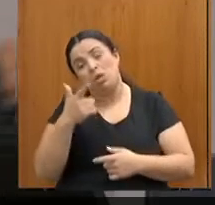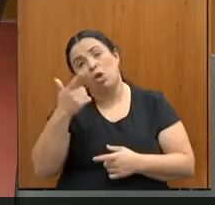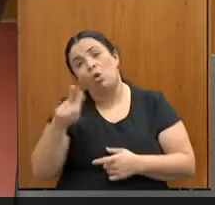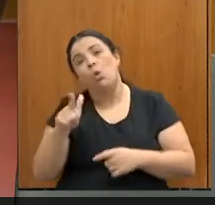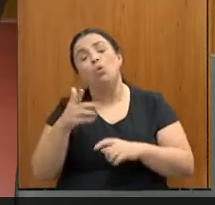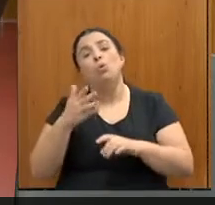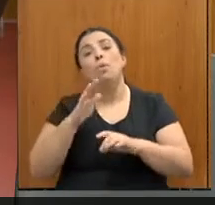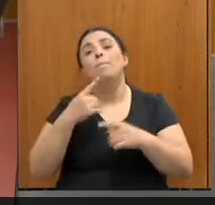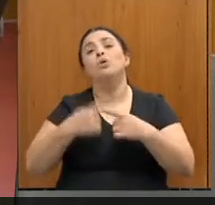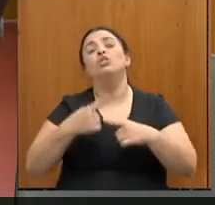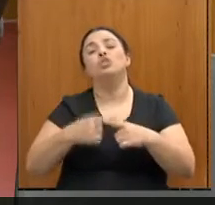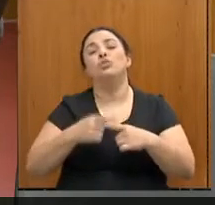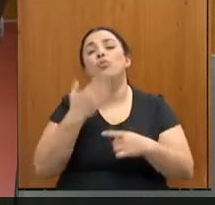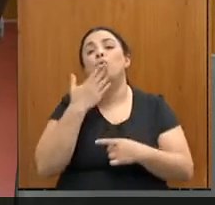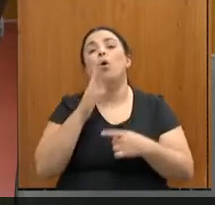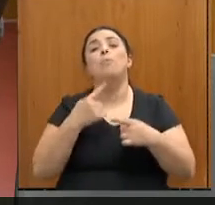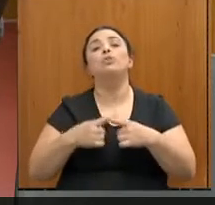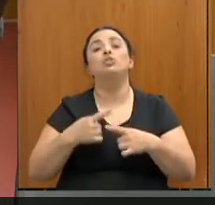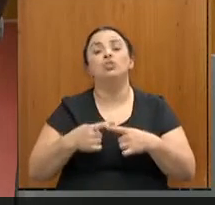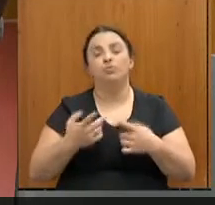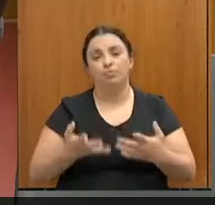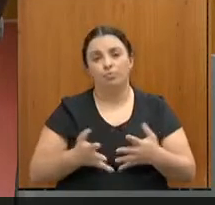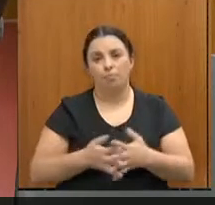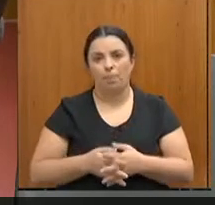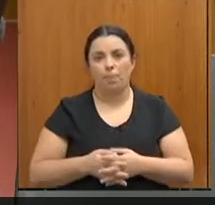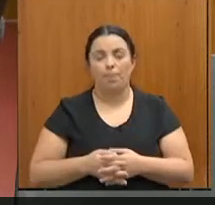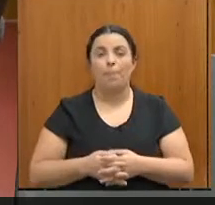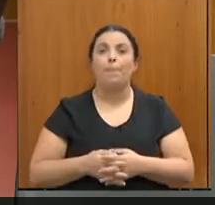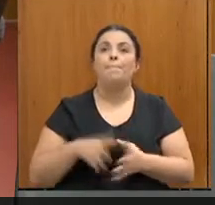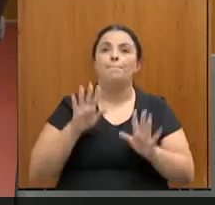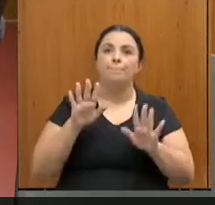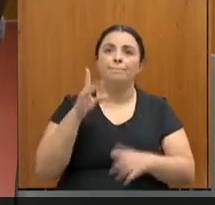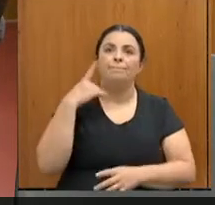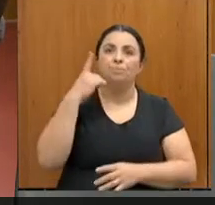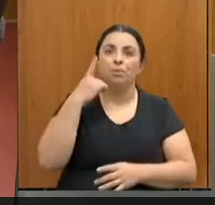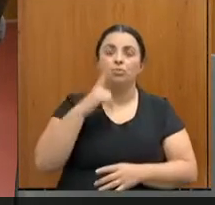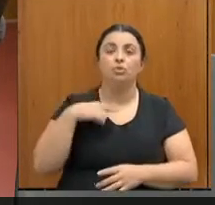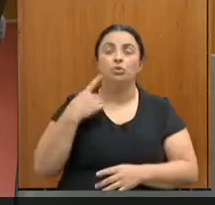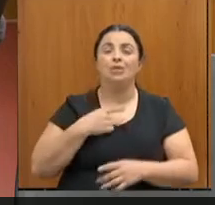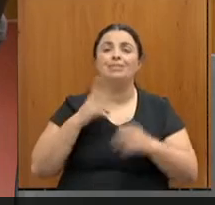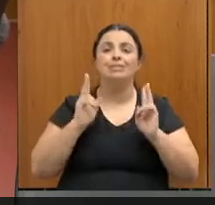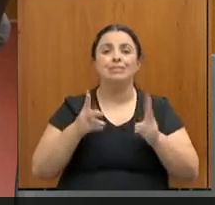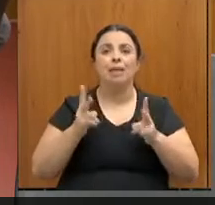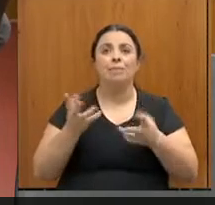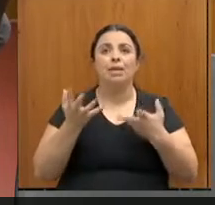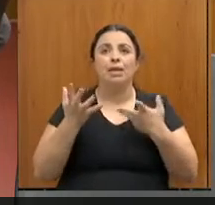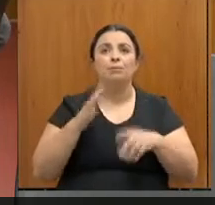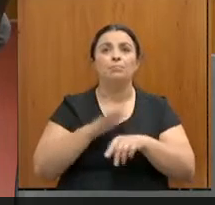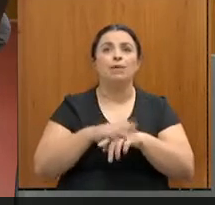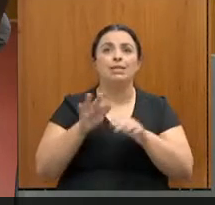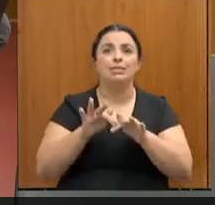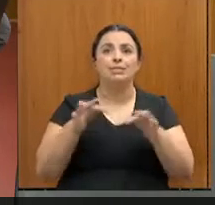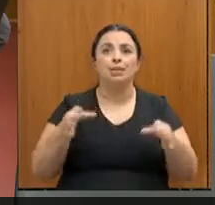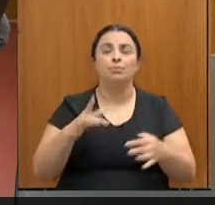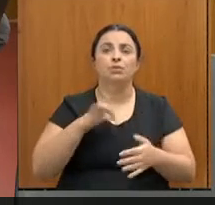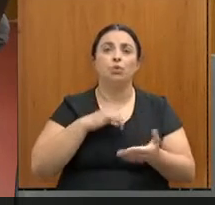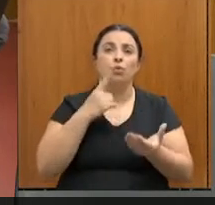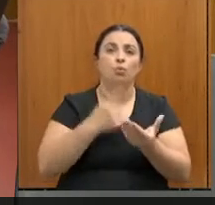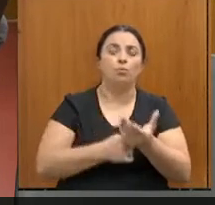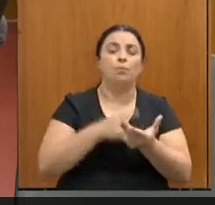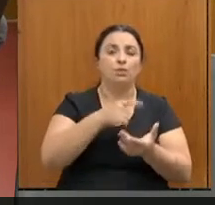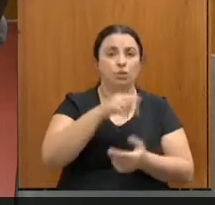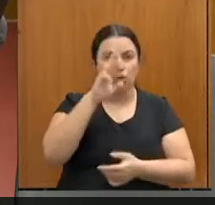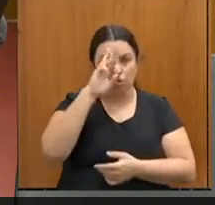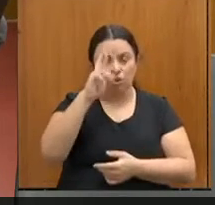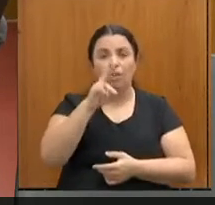figura Nobre Deputado nós temos interesse de Sempre buscar a simplificação é tá aqui o compromisso da que o diretor de